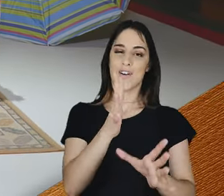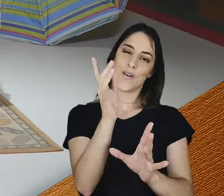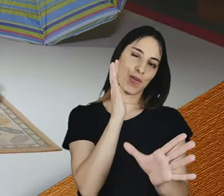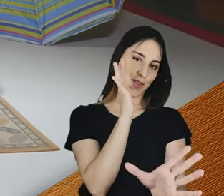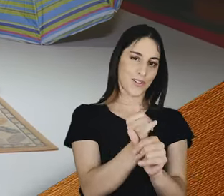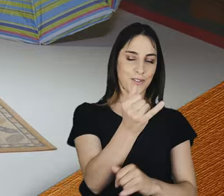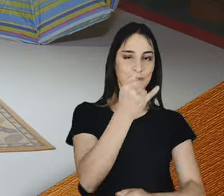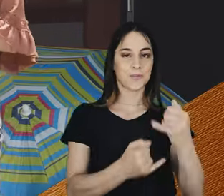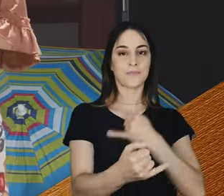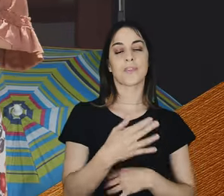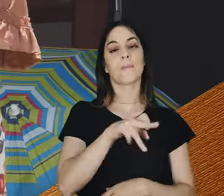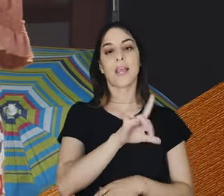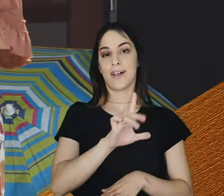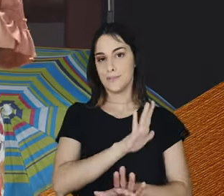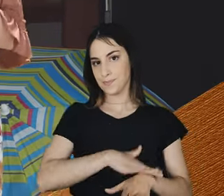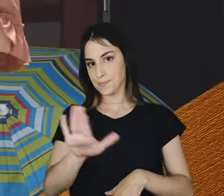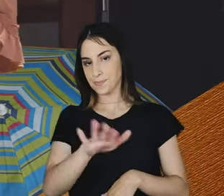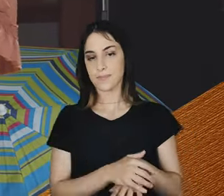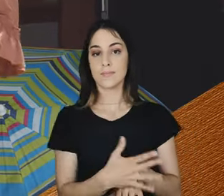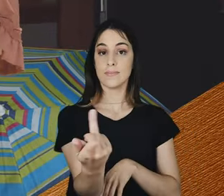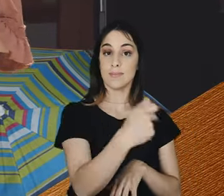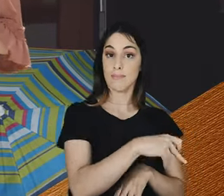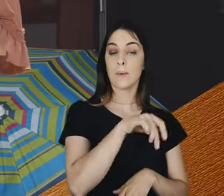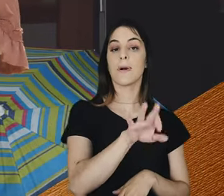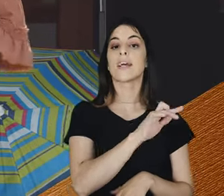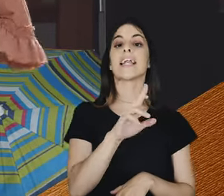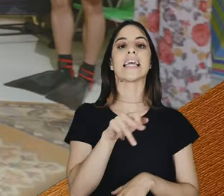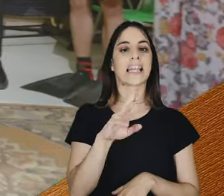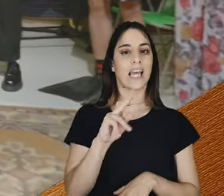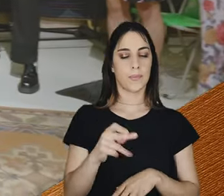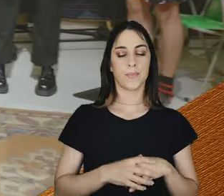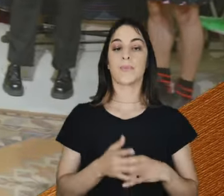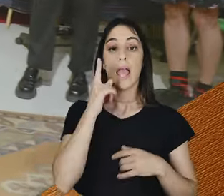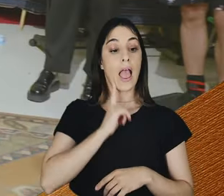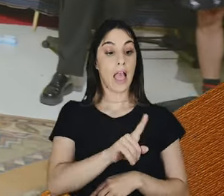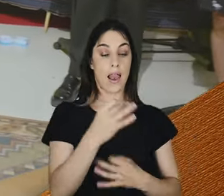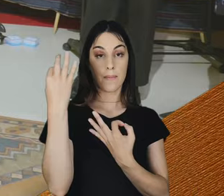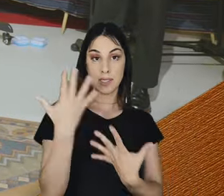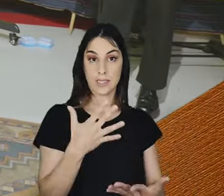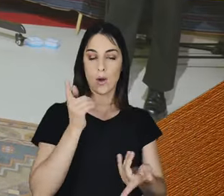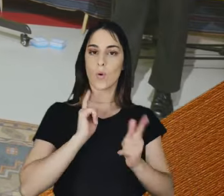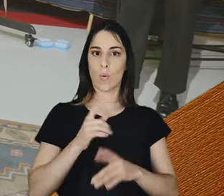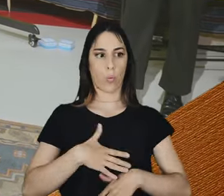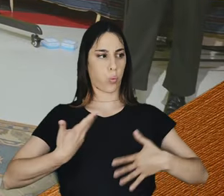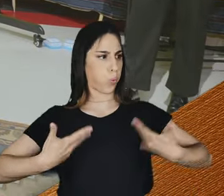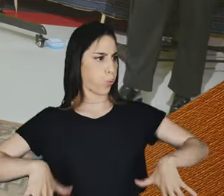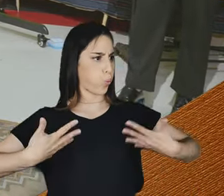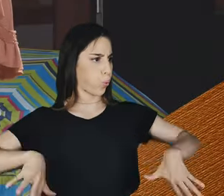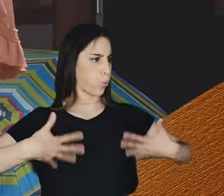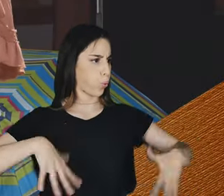Não. Pronto. Pronto, Miguel, vai lá. Pode ir? E vem a Margarida. A Margarida é que nos vai apresentar, portanto... Oh, uau.